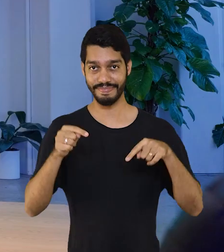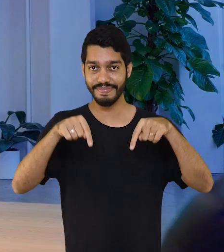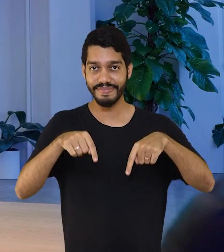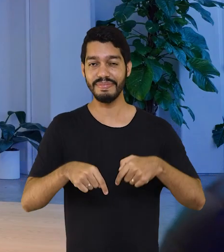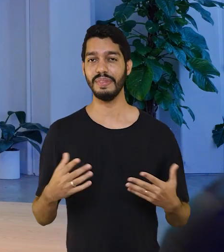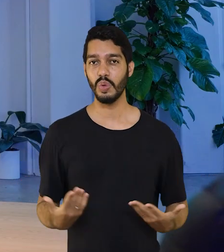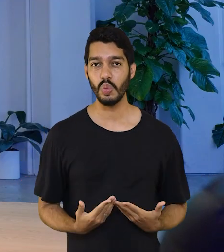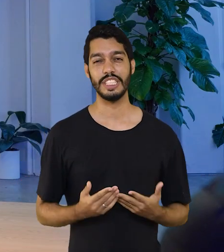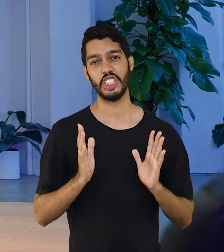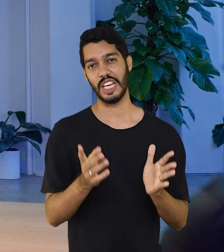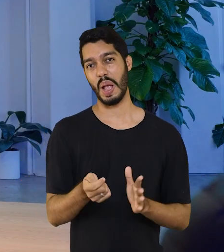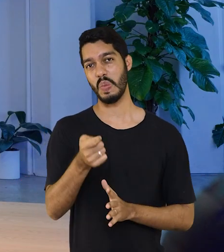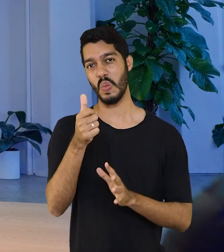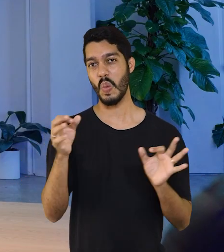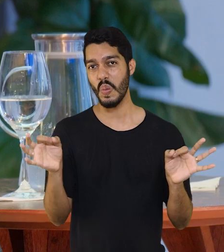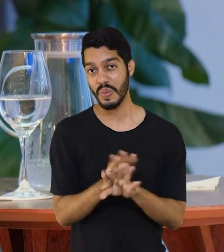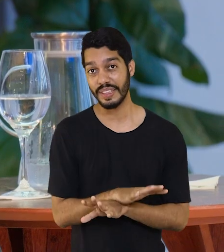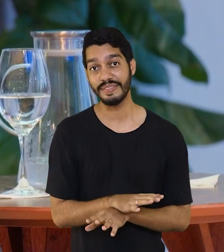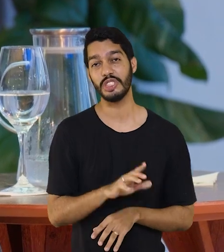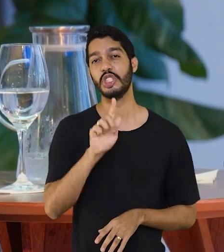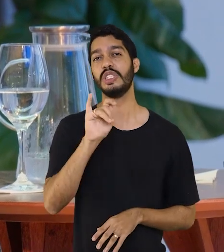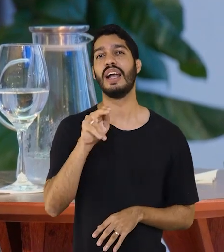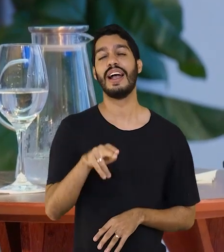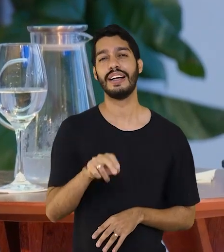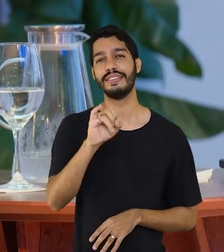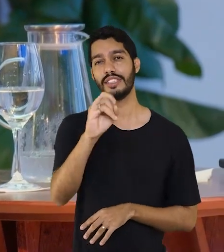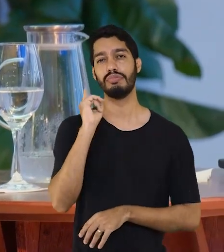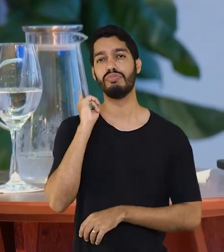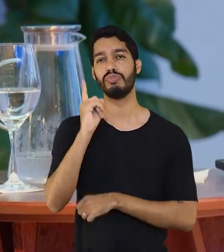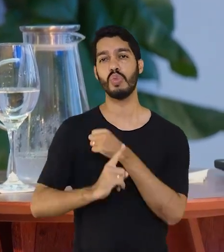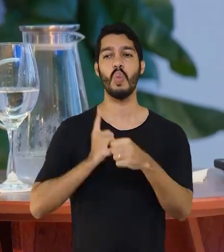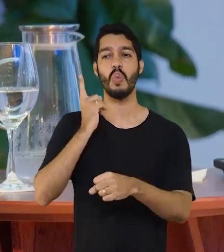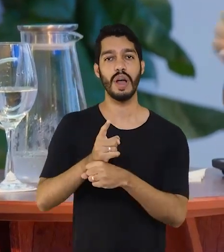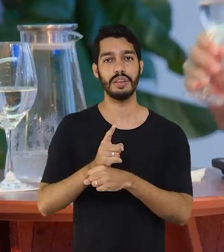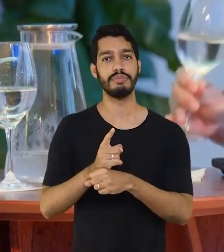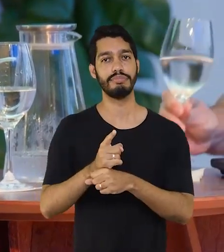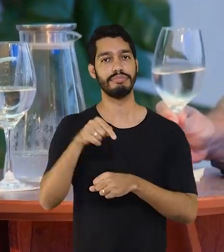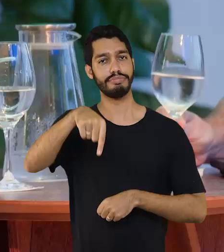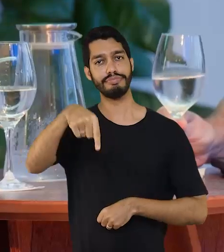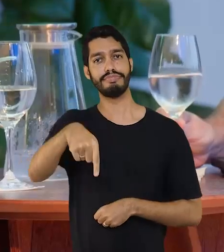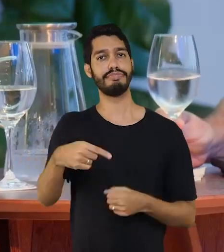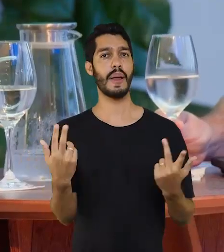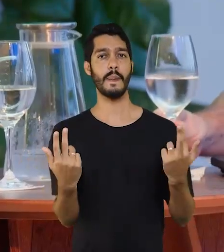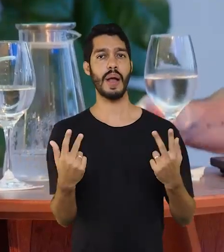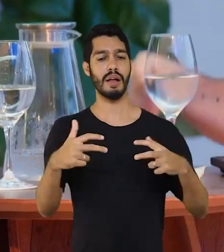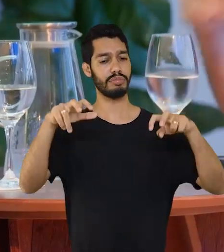para encerrar aqui a nossa noite, Jean, se a gente se encontrar daqui a 1 ano